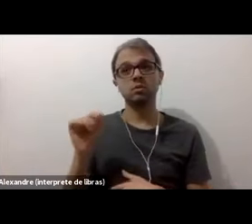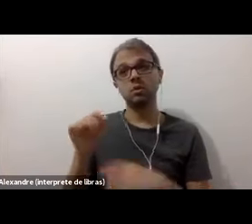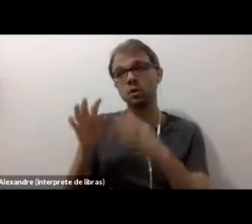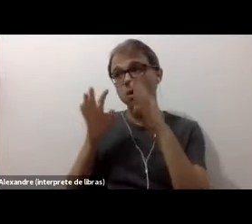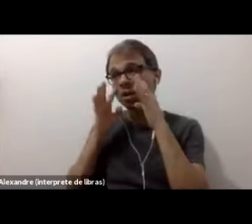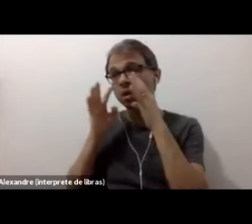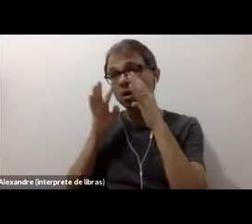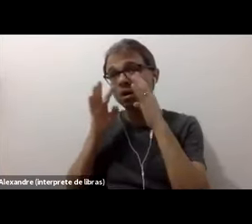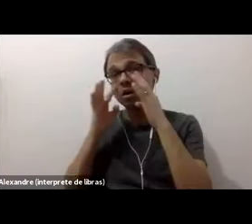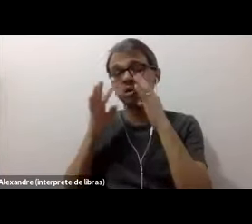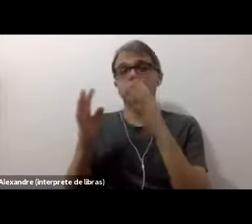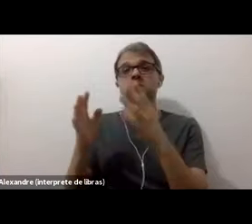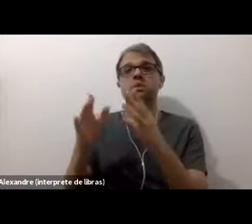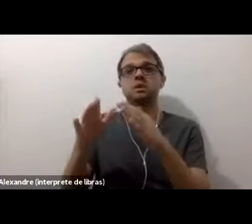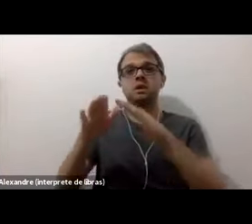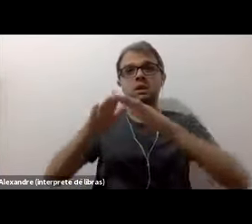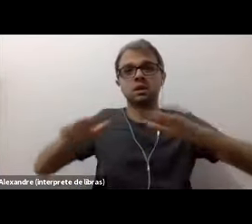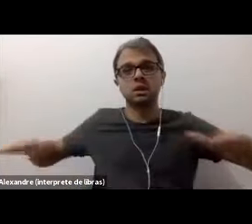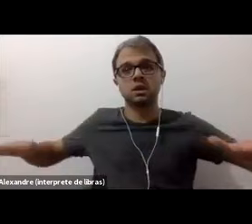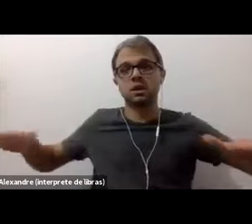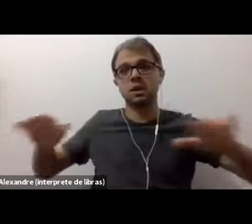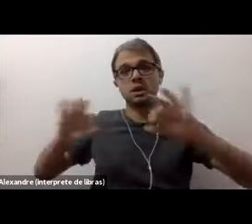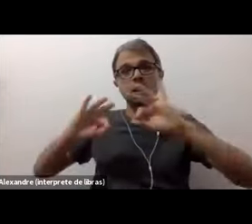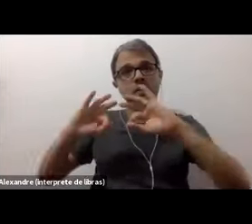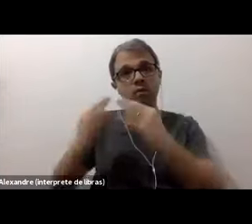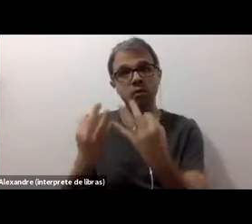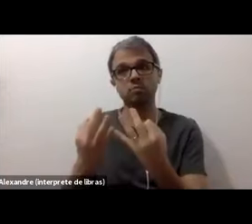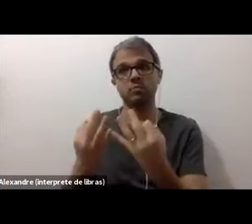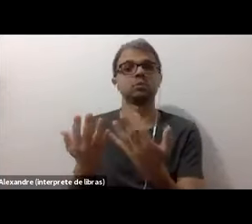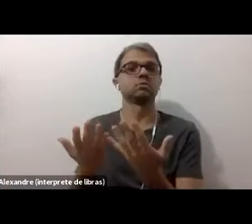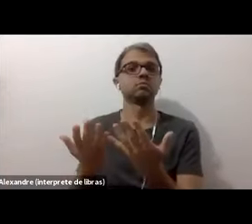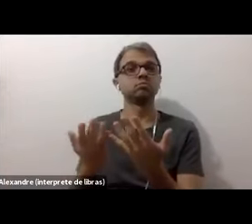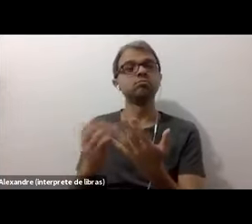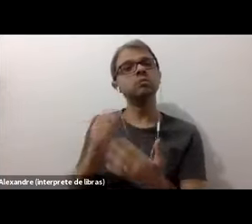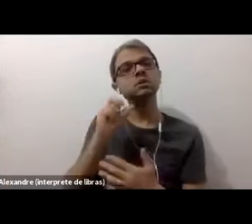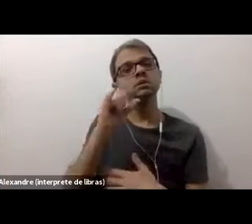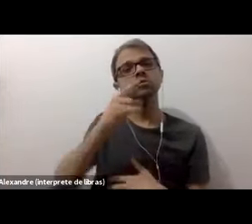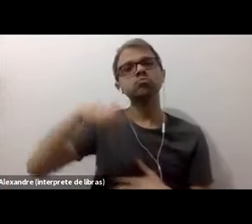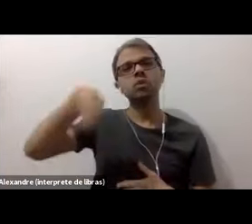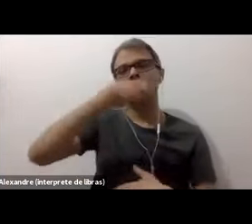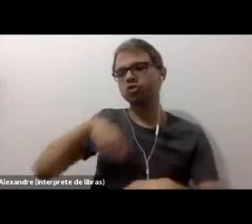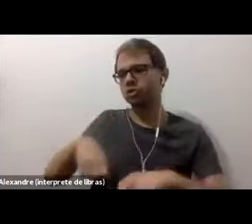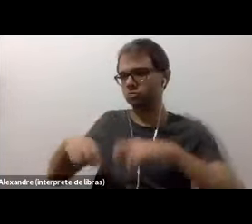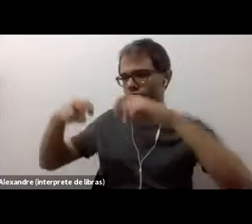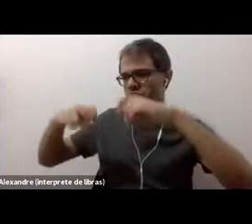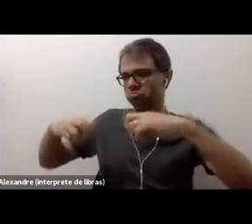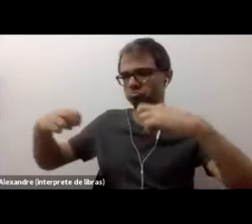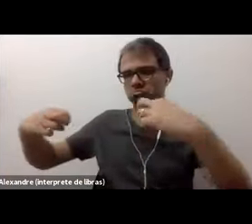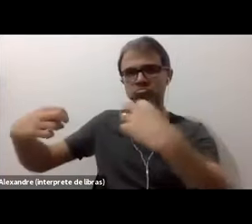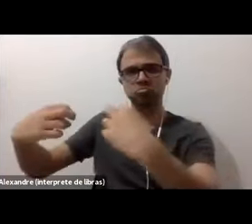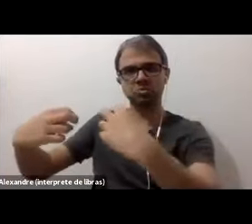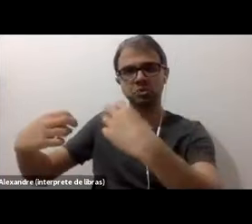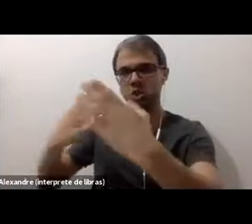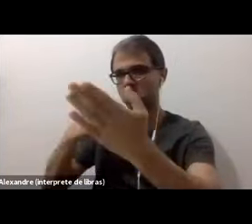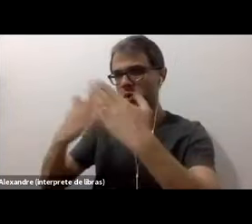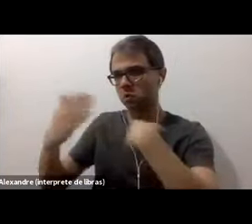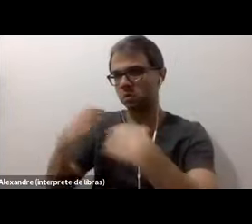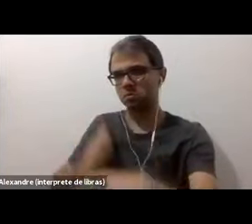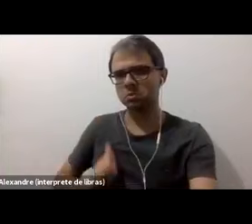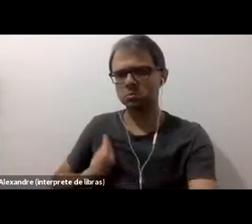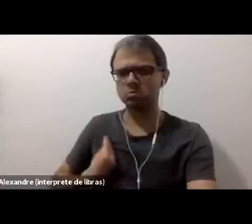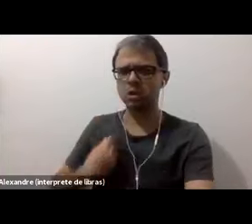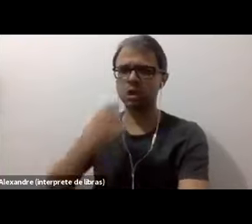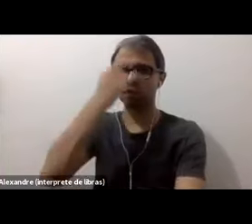crianças também. Então, num momento de roda, num momento de uma sala de aula virtual, contar uma história e depois lançar